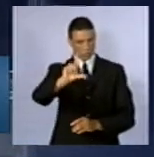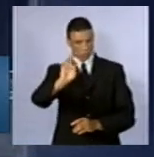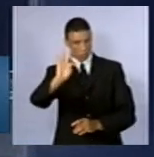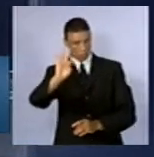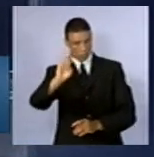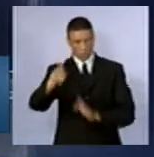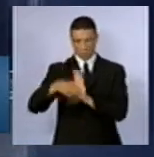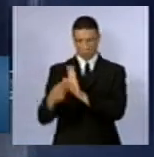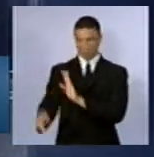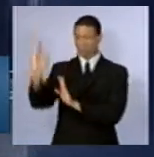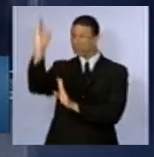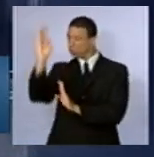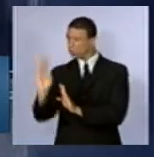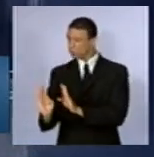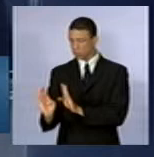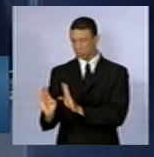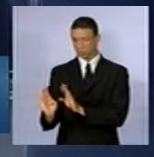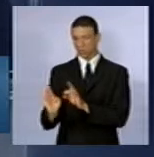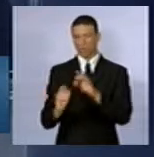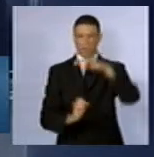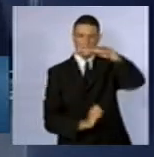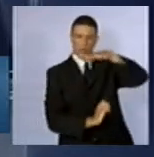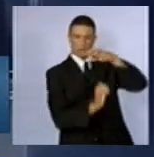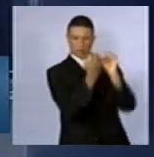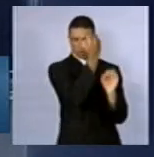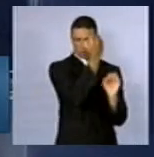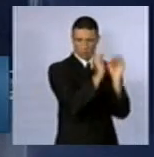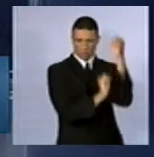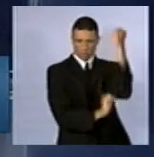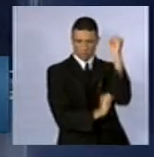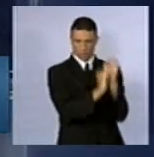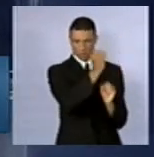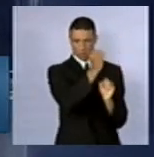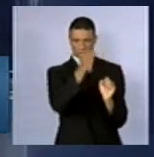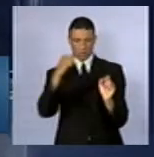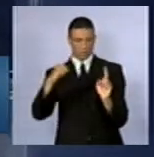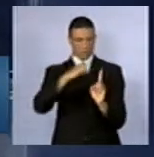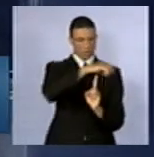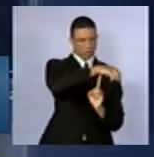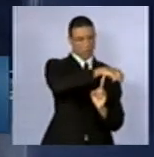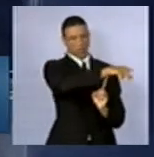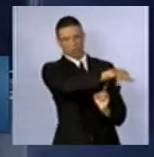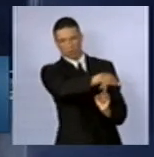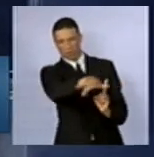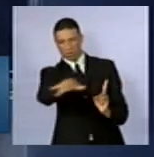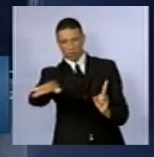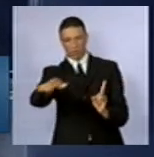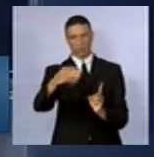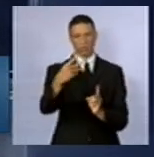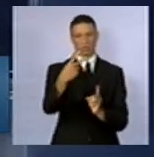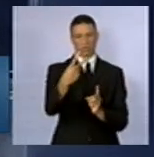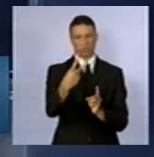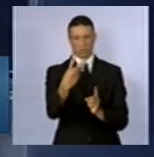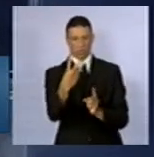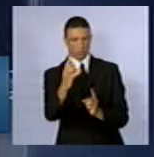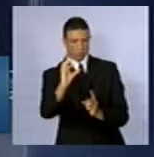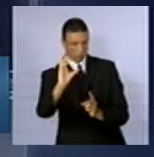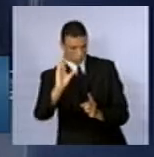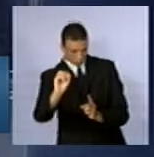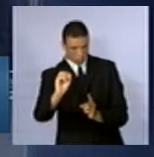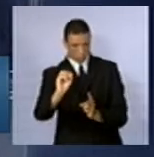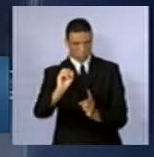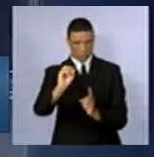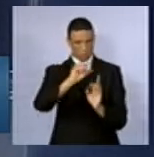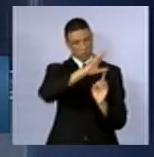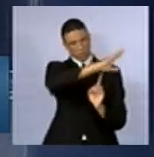Bras passando das usino sistema de 5 que tem um carregamento para trazer